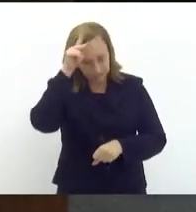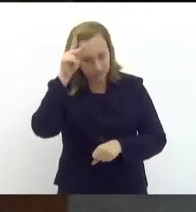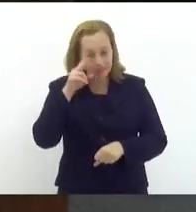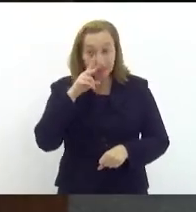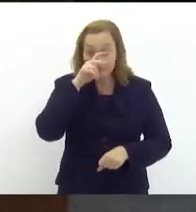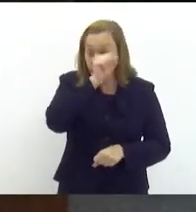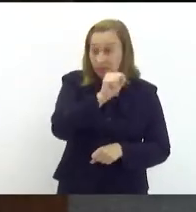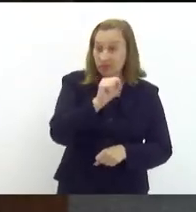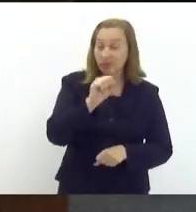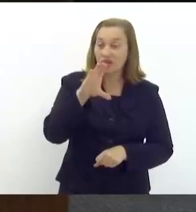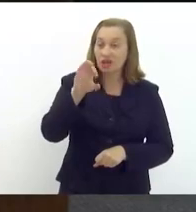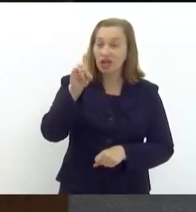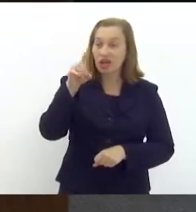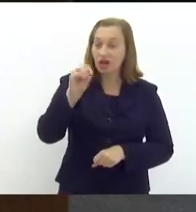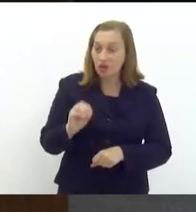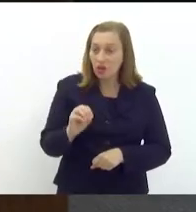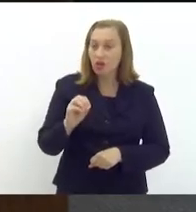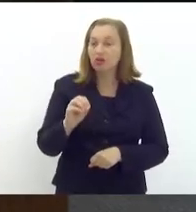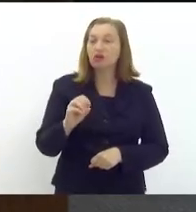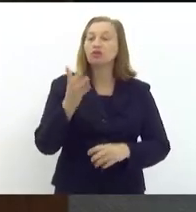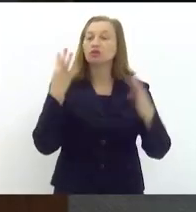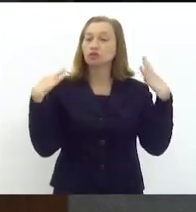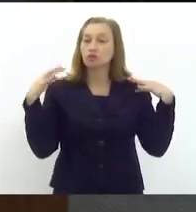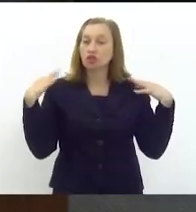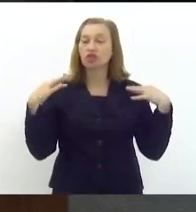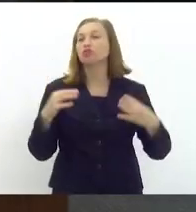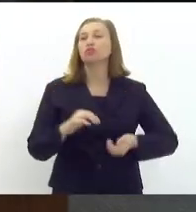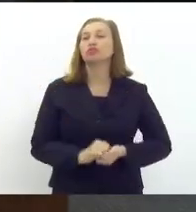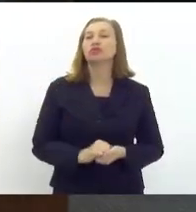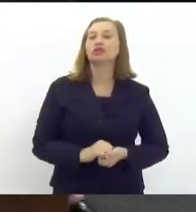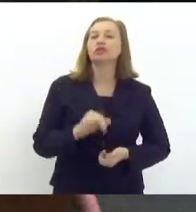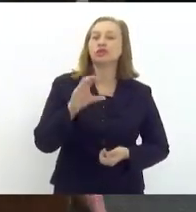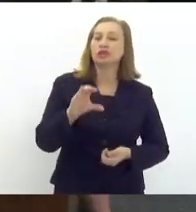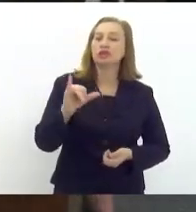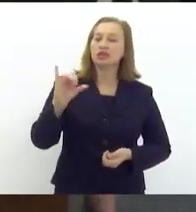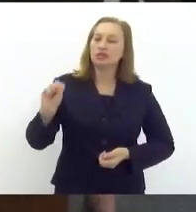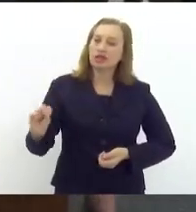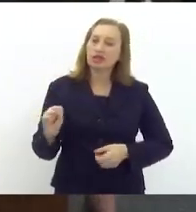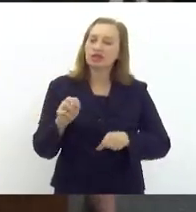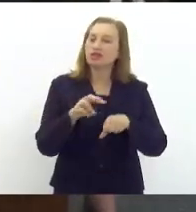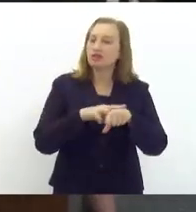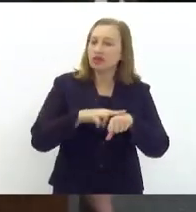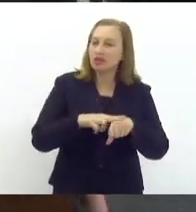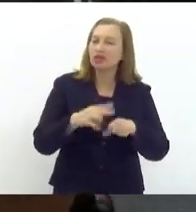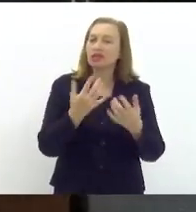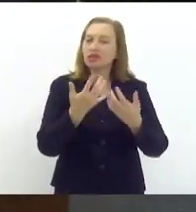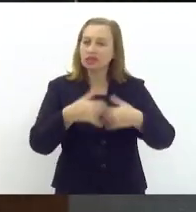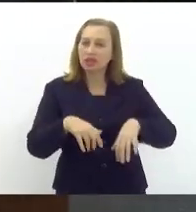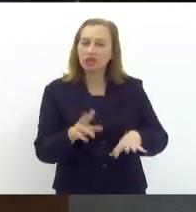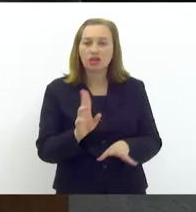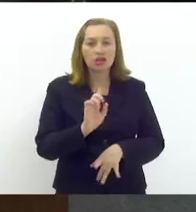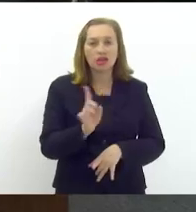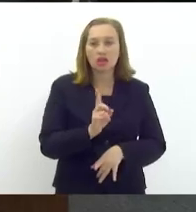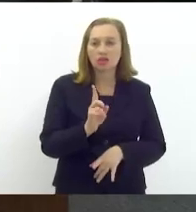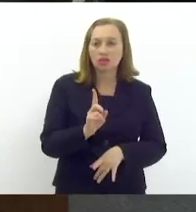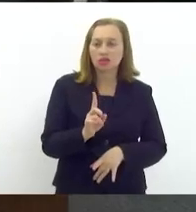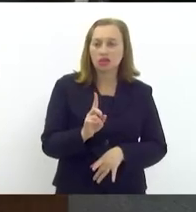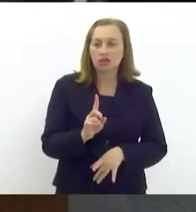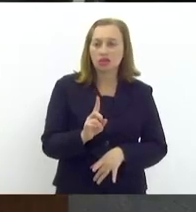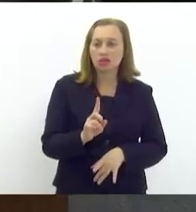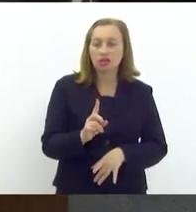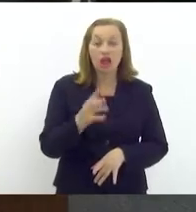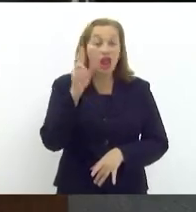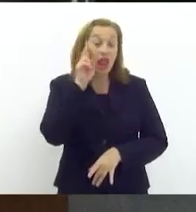do Eco turismo para que eu possa articular o fortalecimento do ICMS verde para que eu possa garantir que a minha cidade não seja mais lembrada por